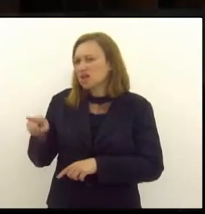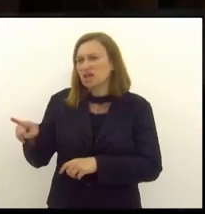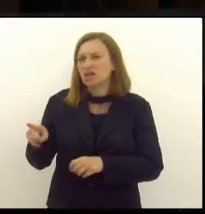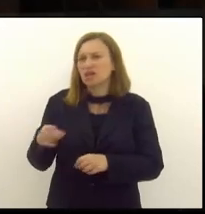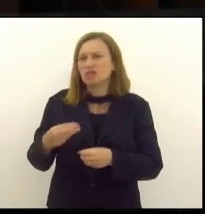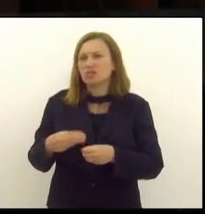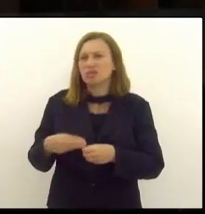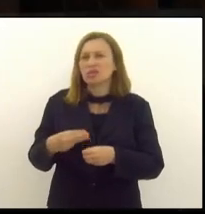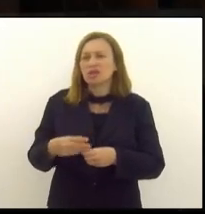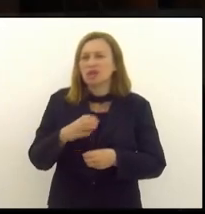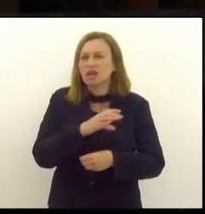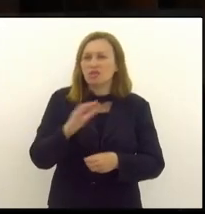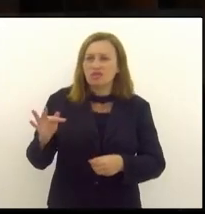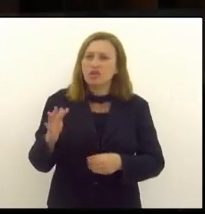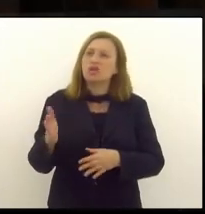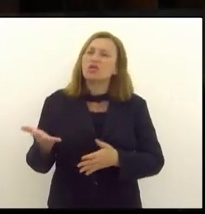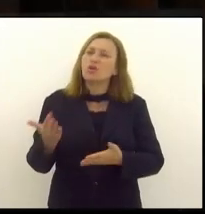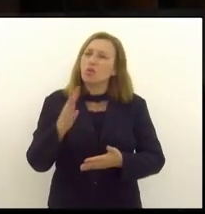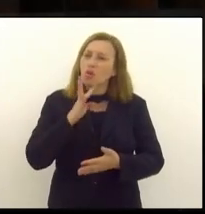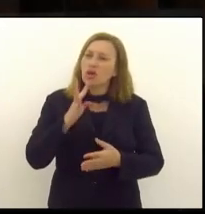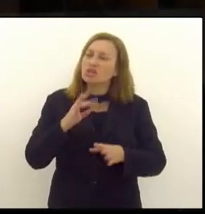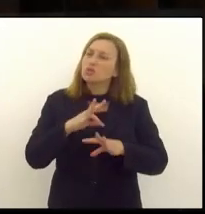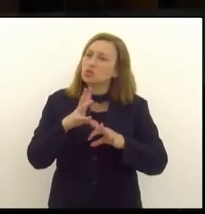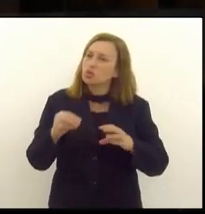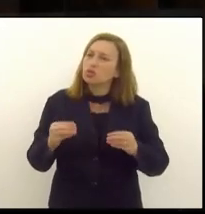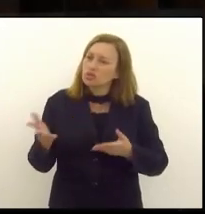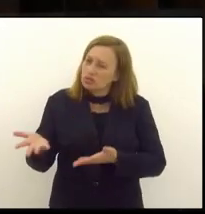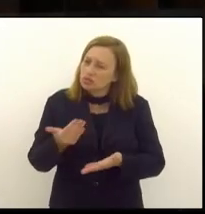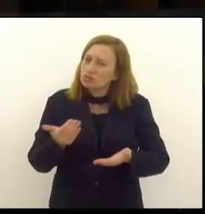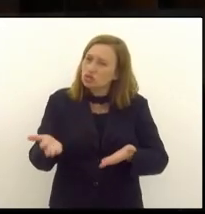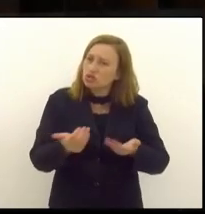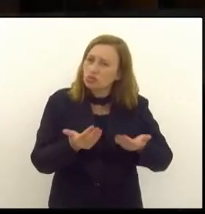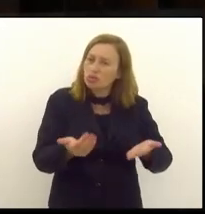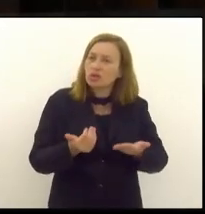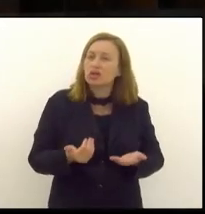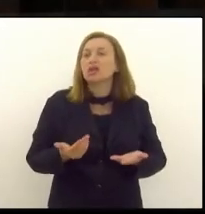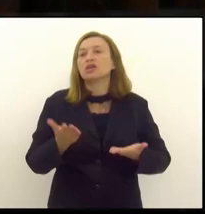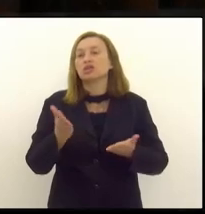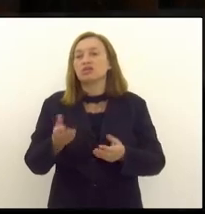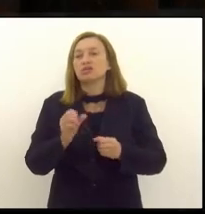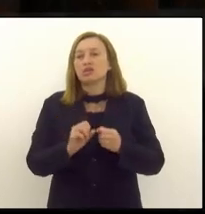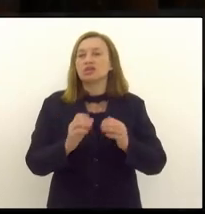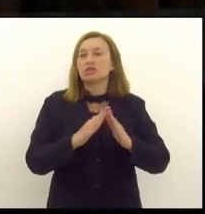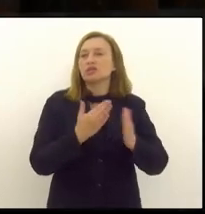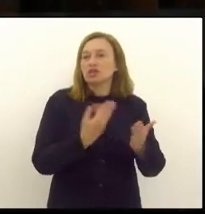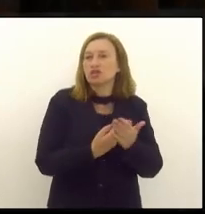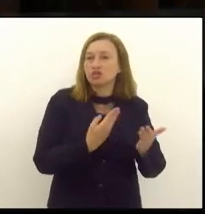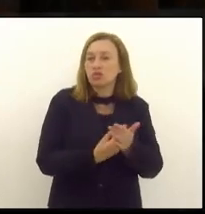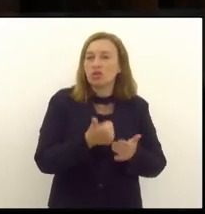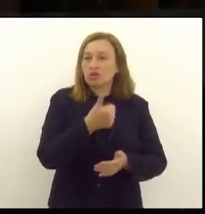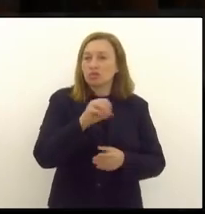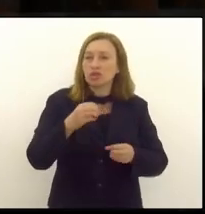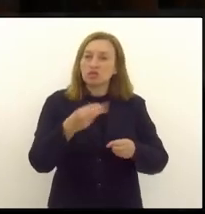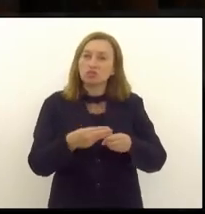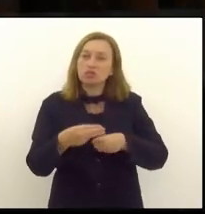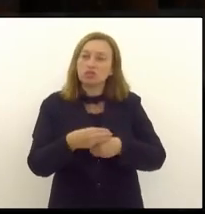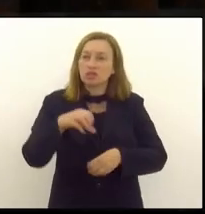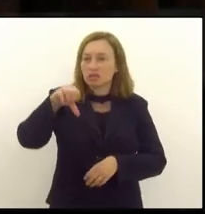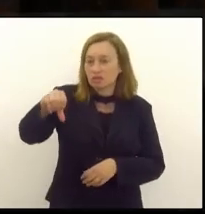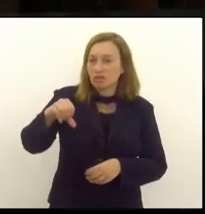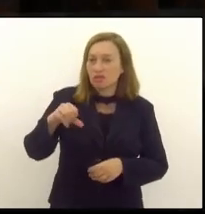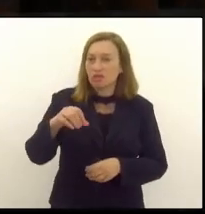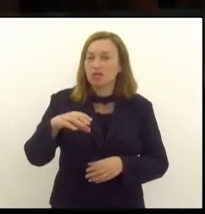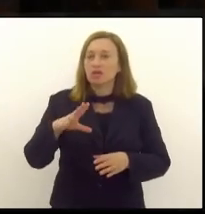todo mundo. Vamos chamar todos. E, de fato, fizemos o MPT na escola, com 10 municípios, sendo 9 da região da